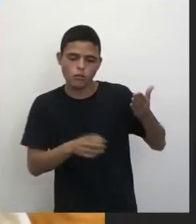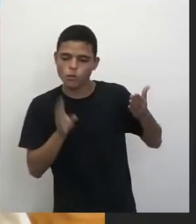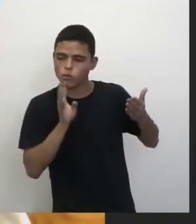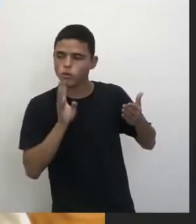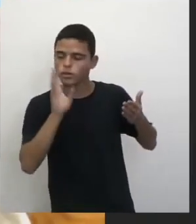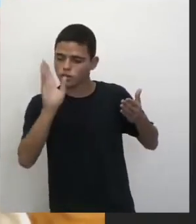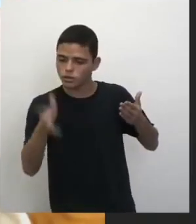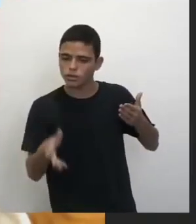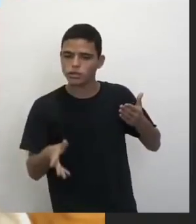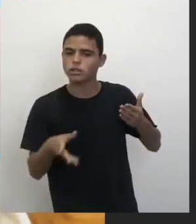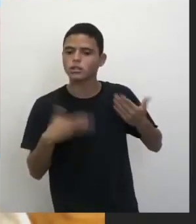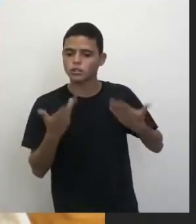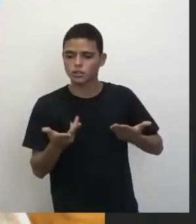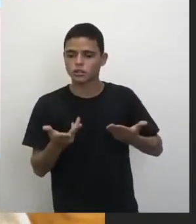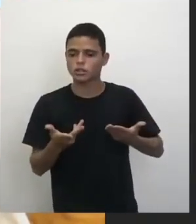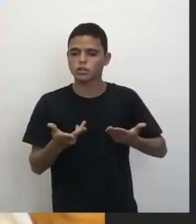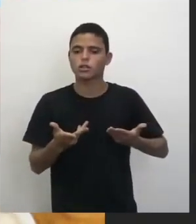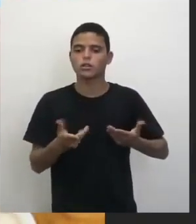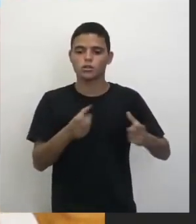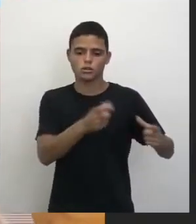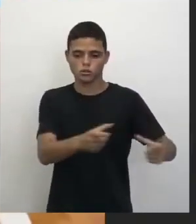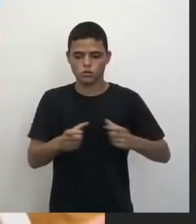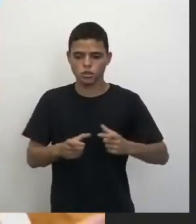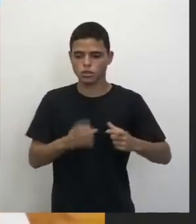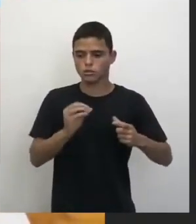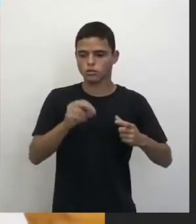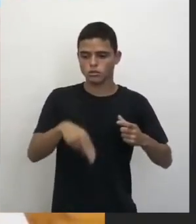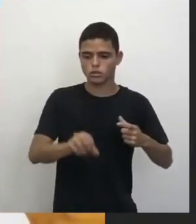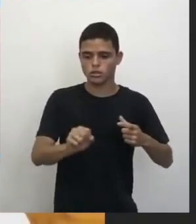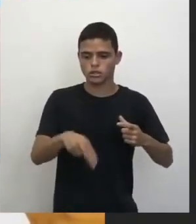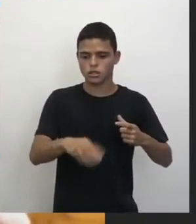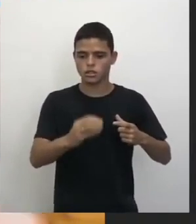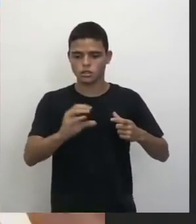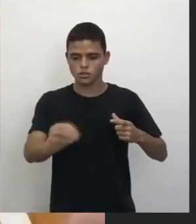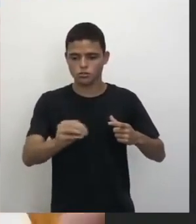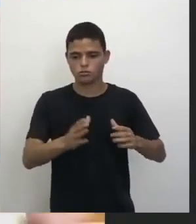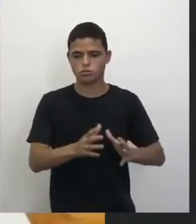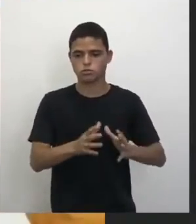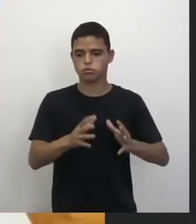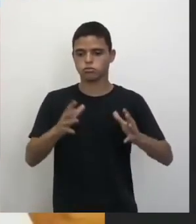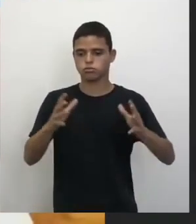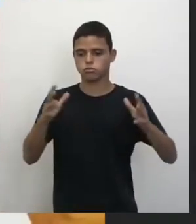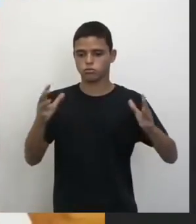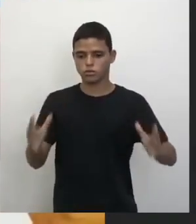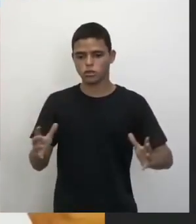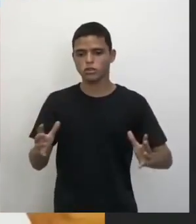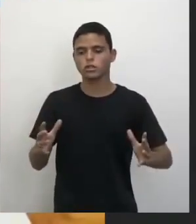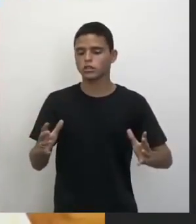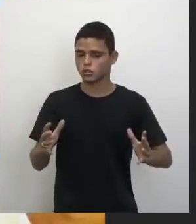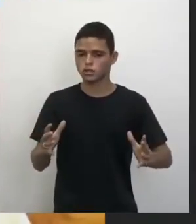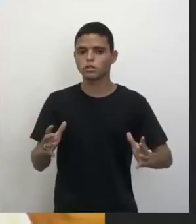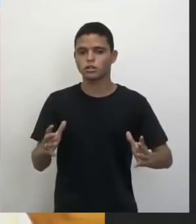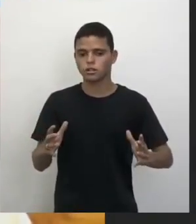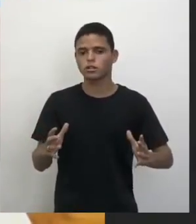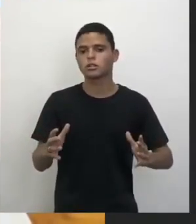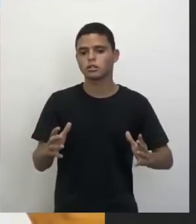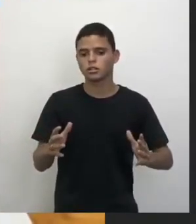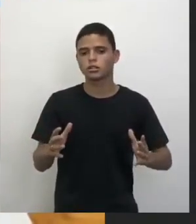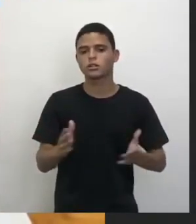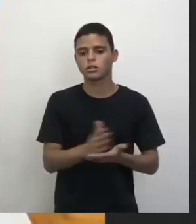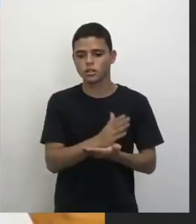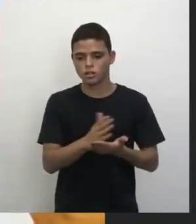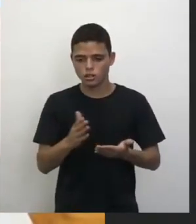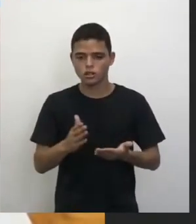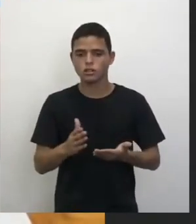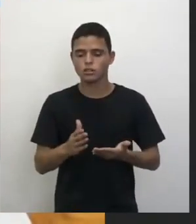uma Osasco diferente, né? Ela é bem maior do que é na realidade, né? Ela é uma megalópole, né? Imitando as cidades